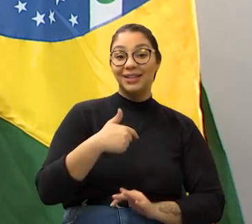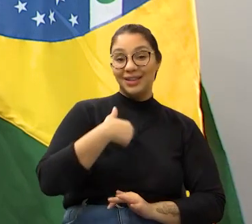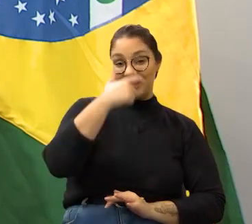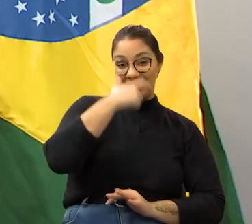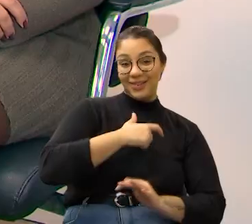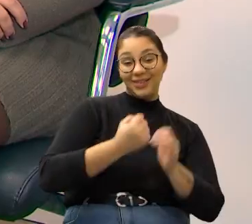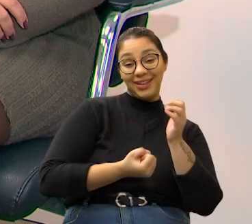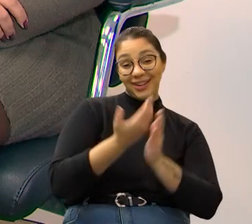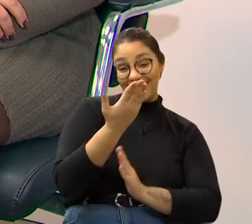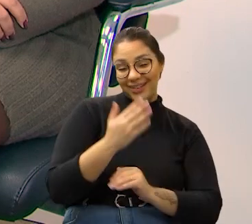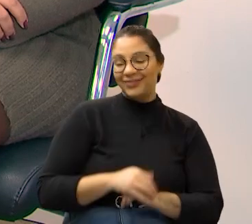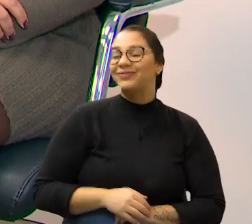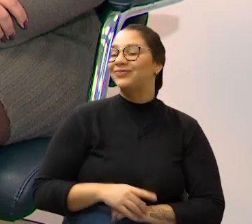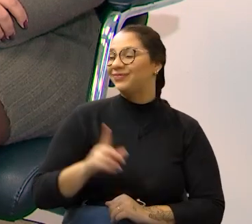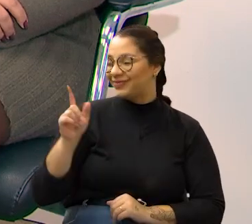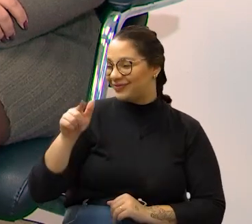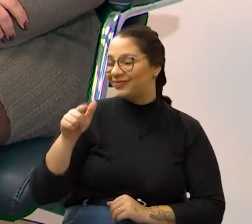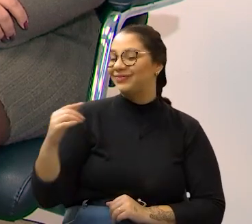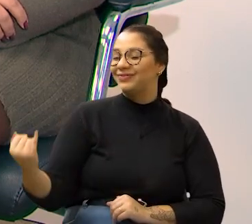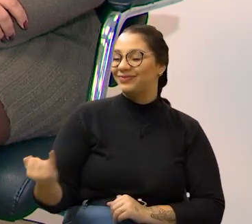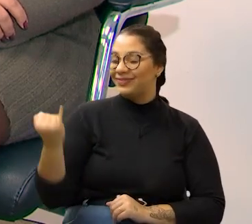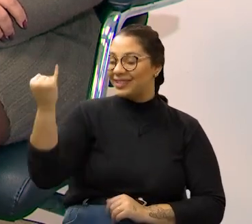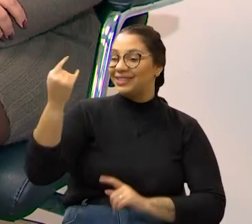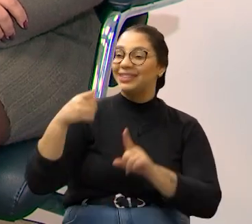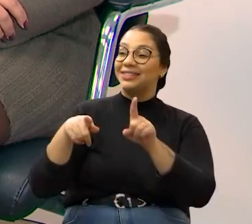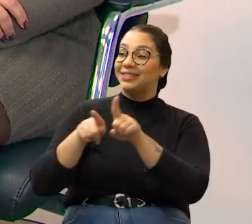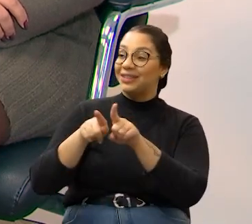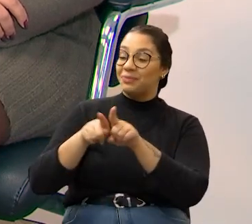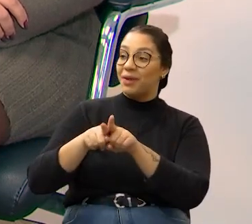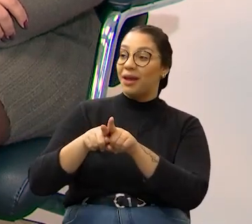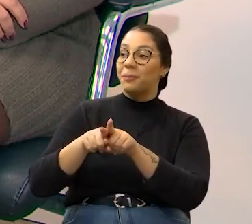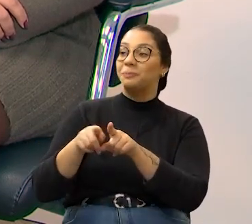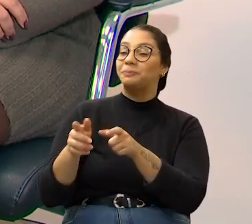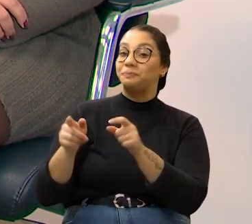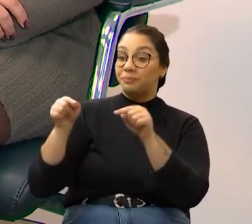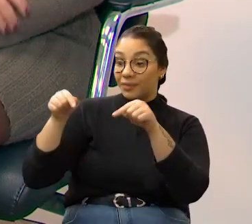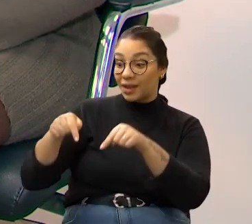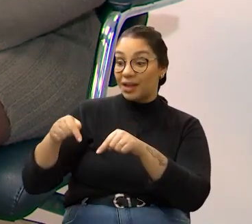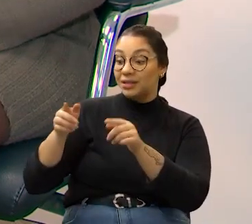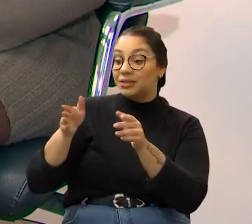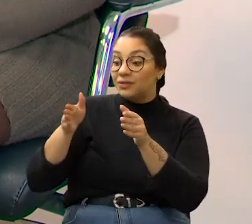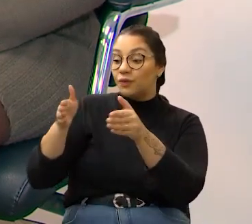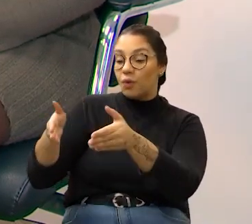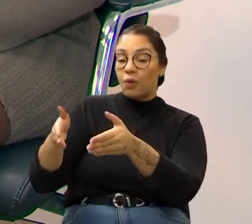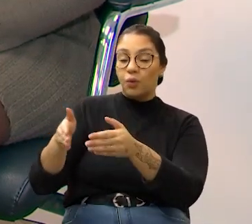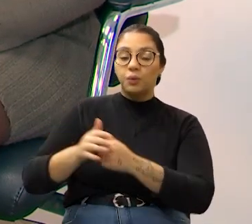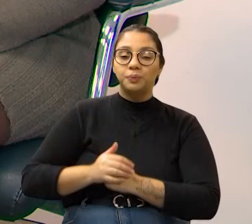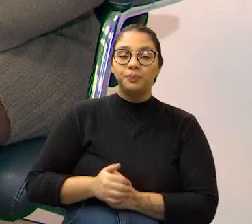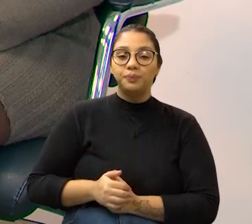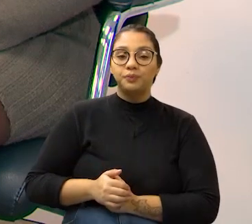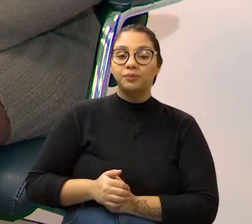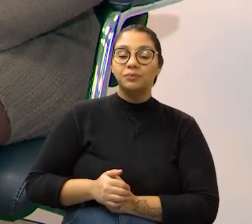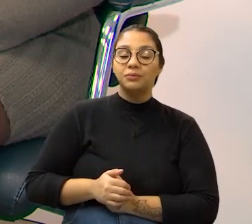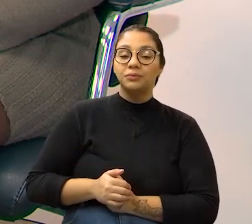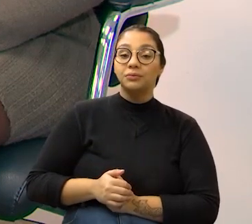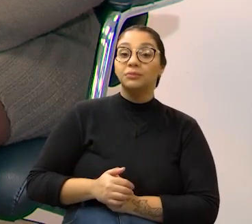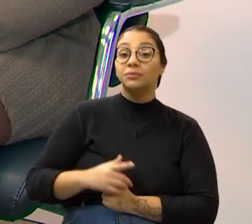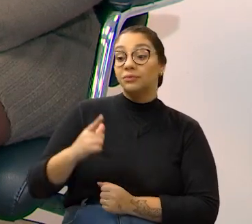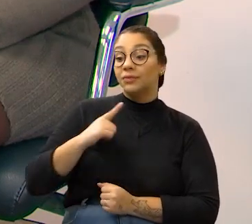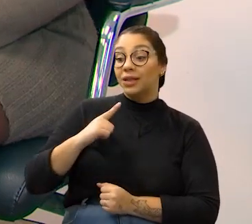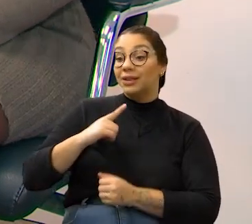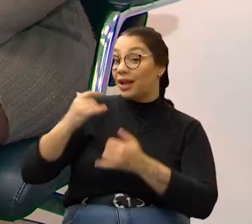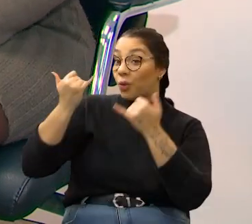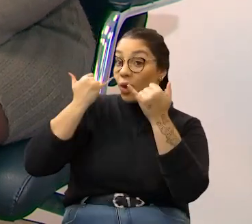da criança. Isso é importante. Inclusive, nesse âmbito, a gente tem aí